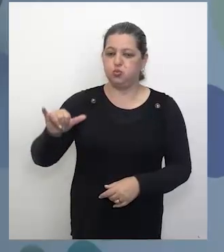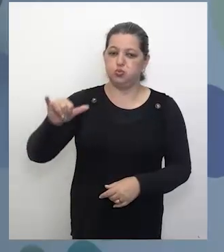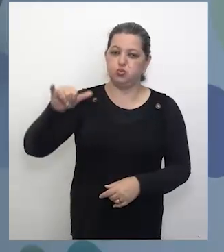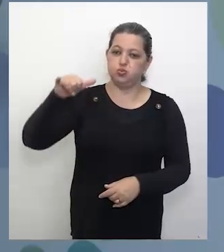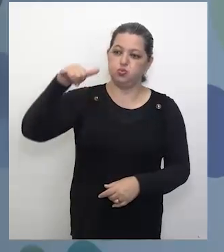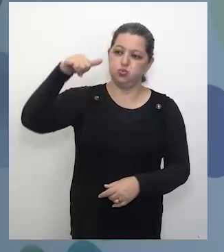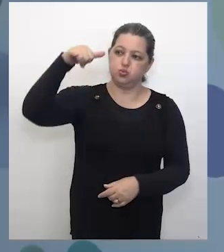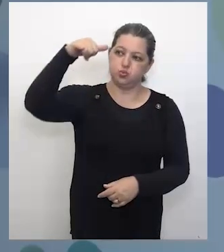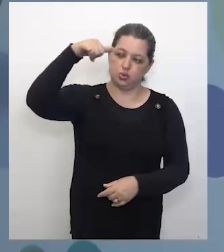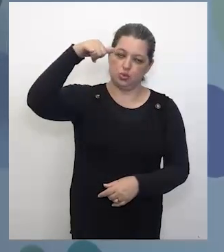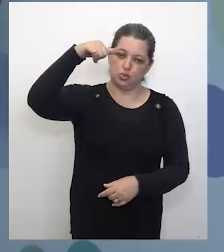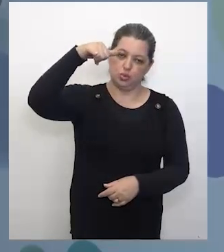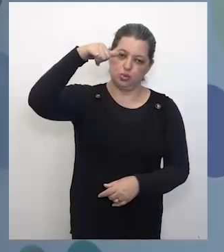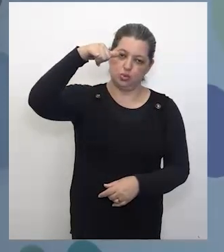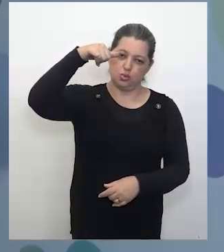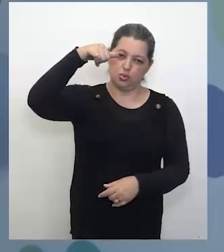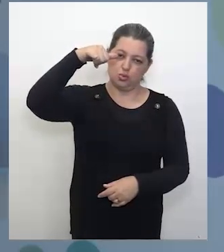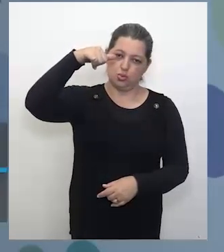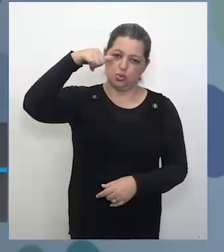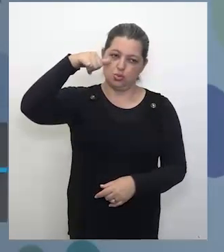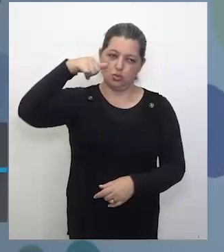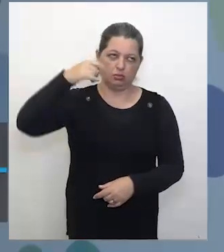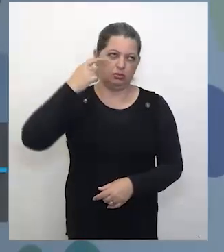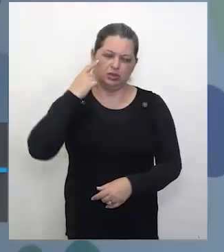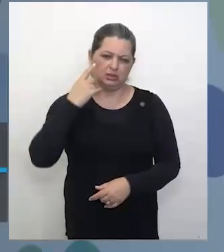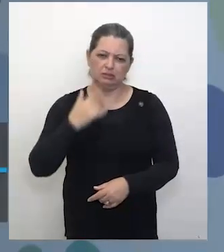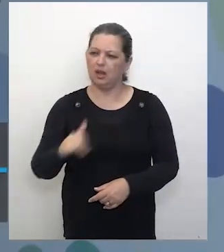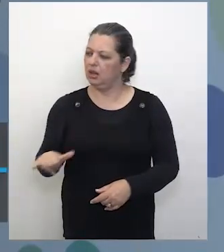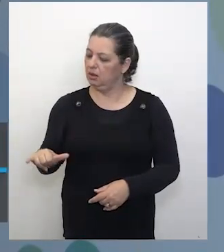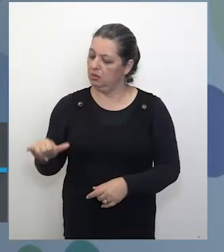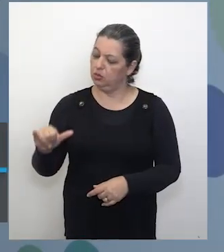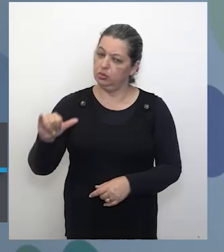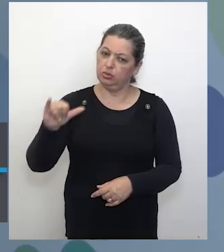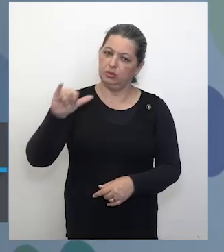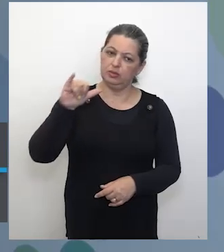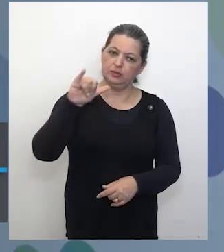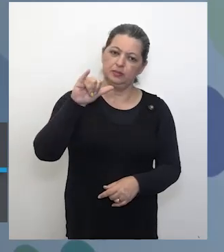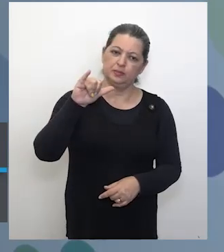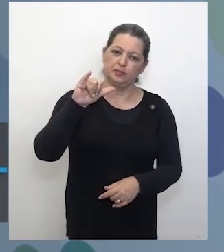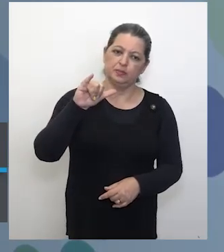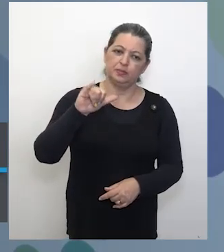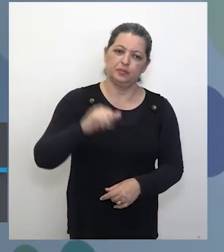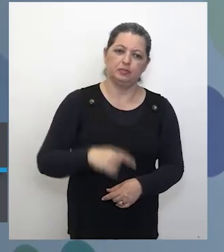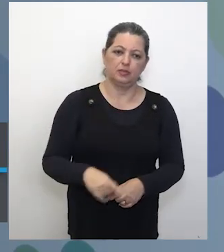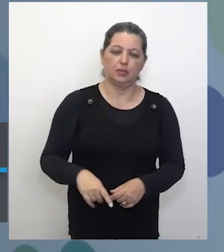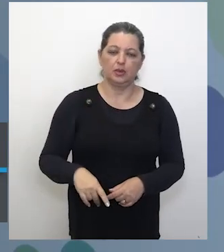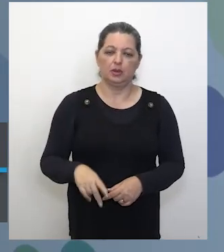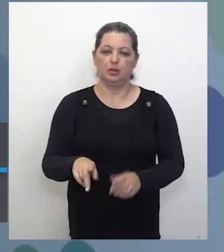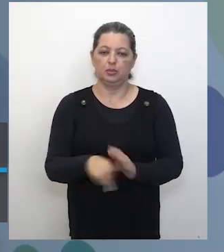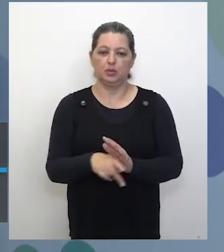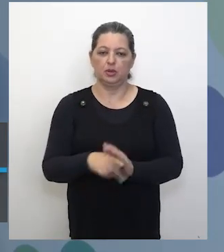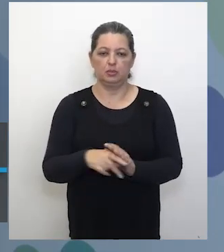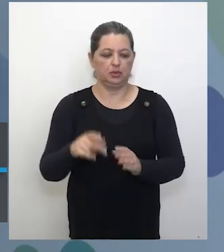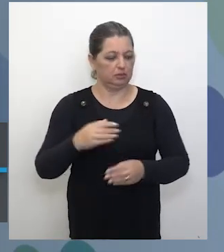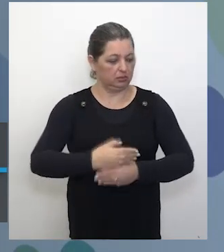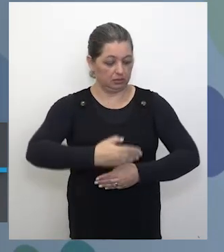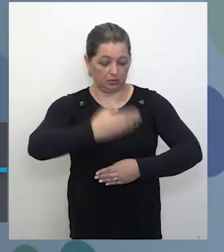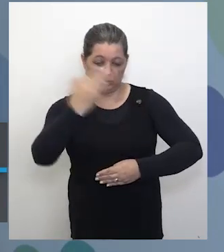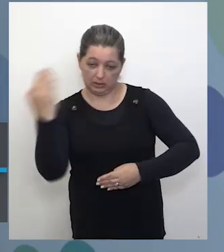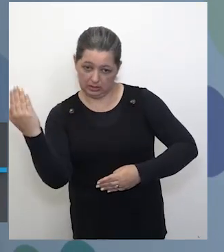dele, você não vai passar lá, tá, o avião, aí o piloto para, abre uma cerquinha no